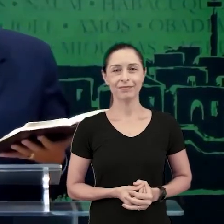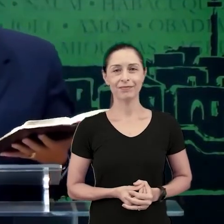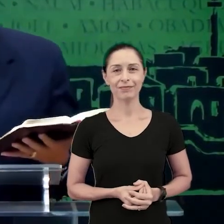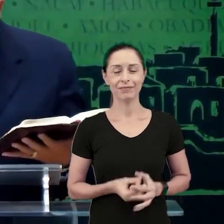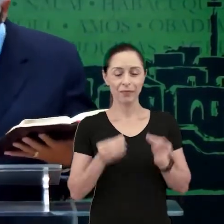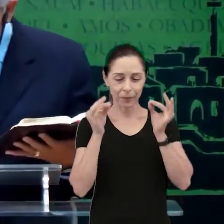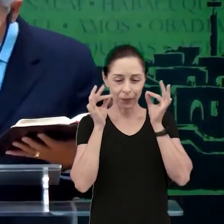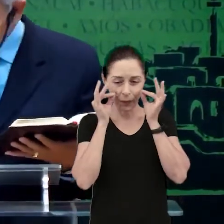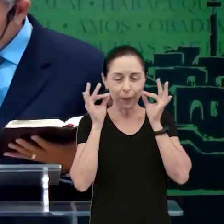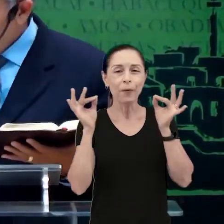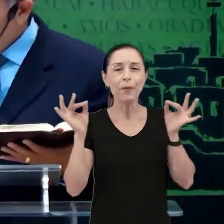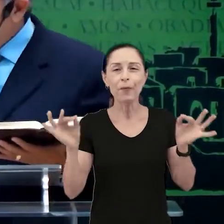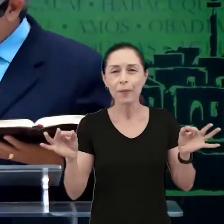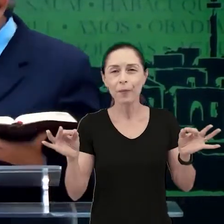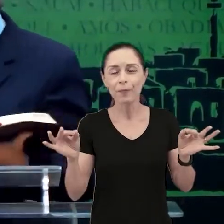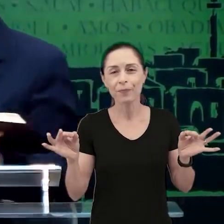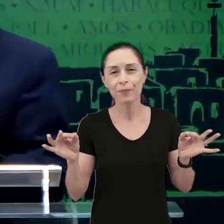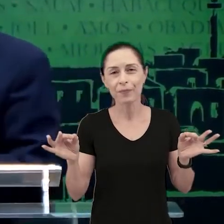atenção.